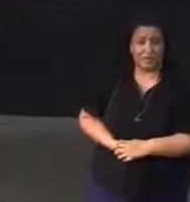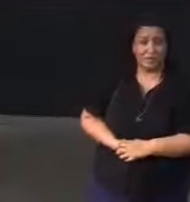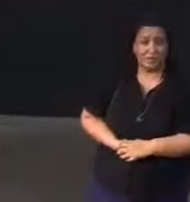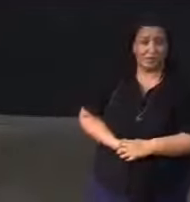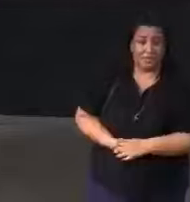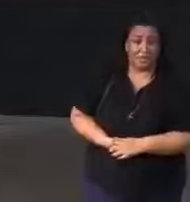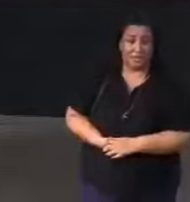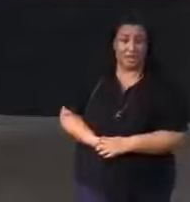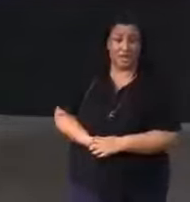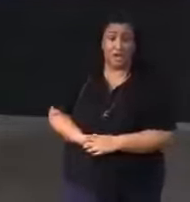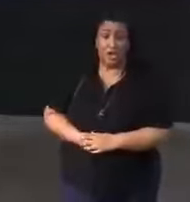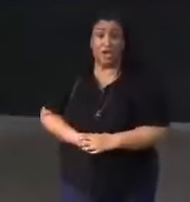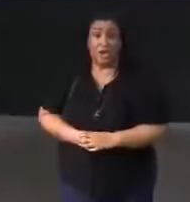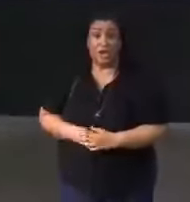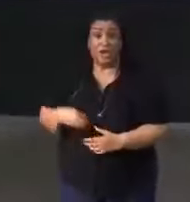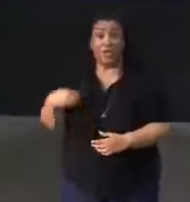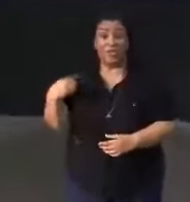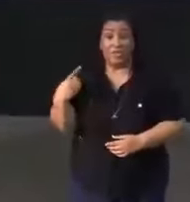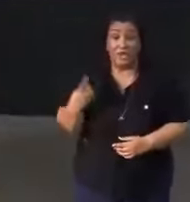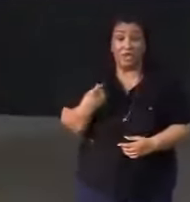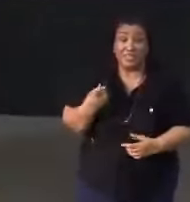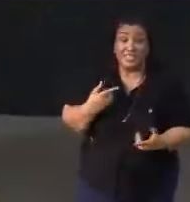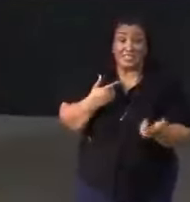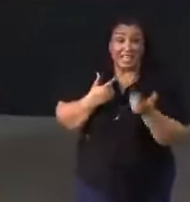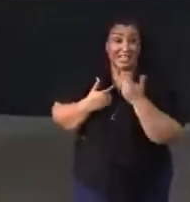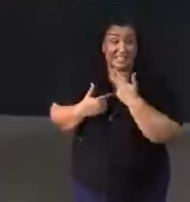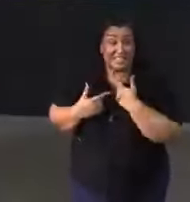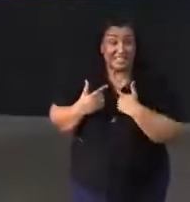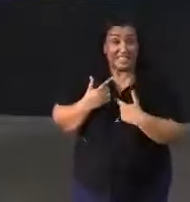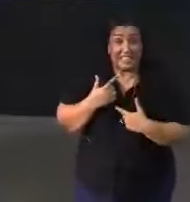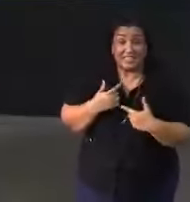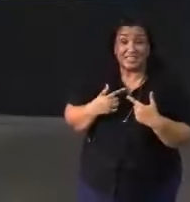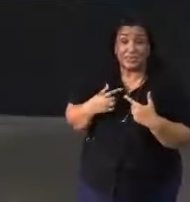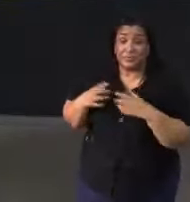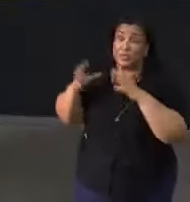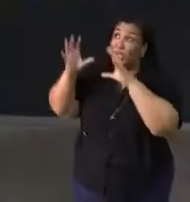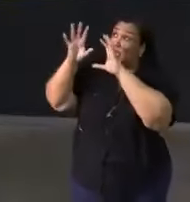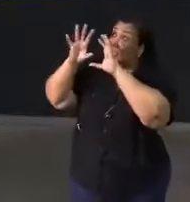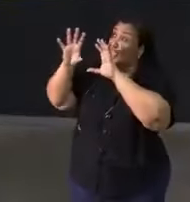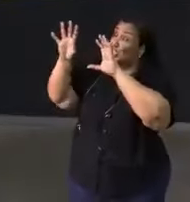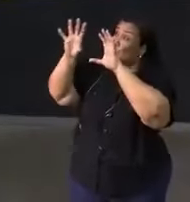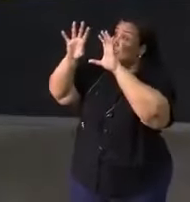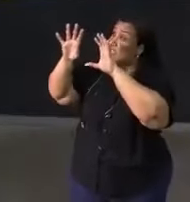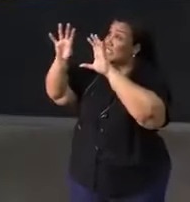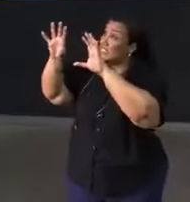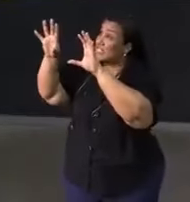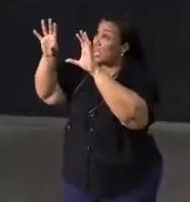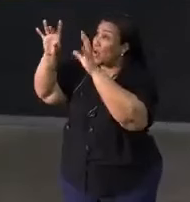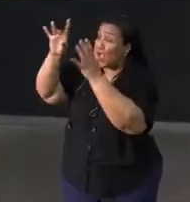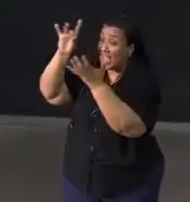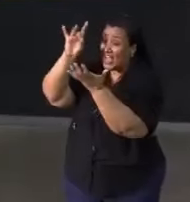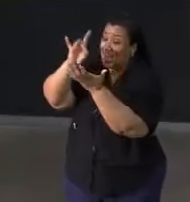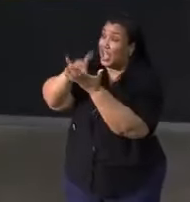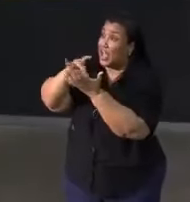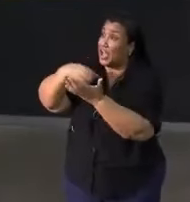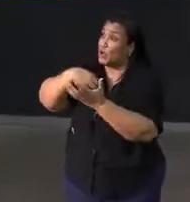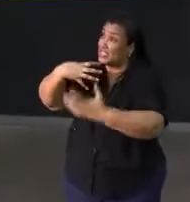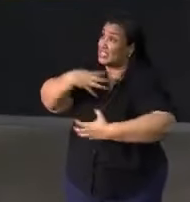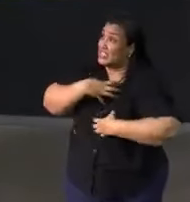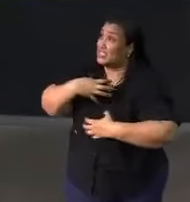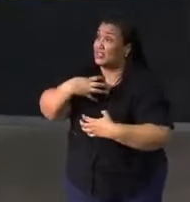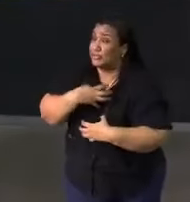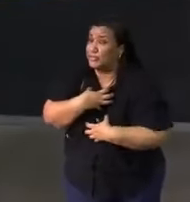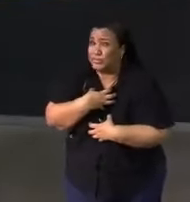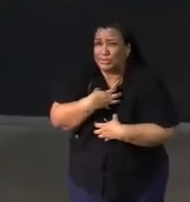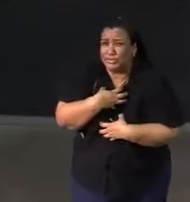patuás que a gente arruma no nosso meio cristão para dizer: olha, se você fizer isso, tocar nisso, colocar isso em tal